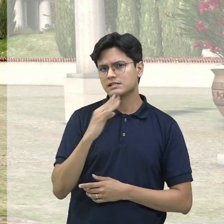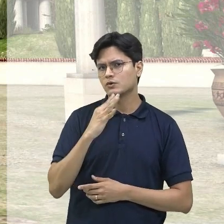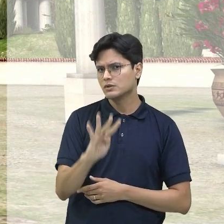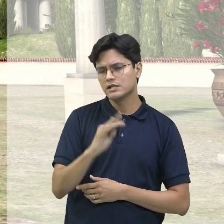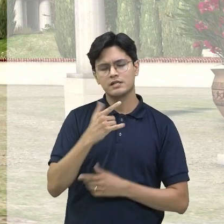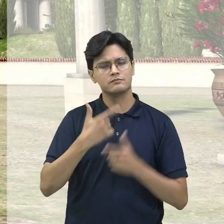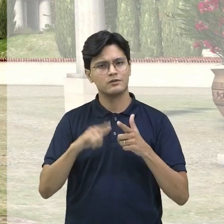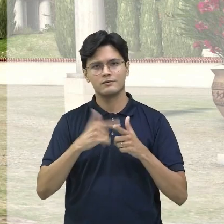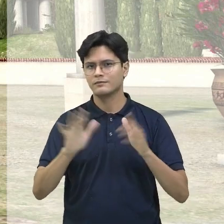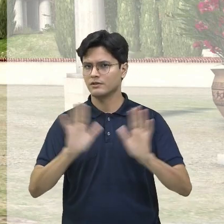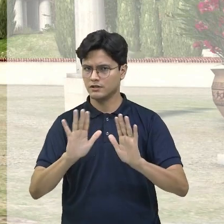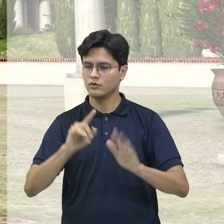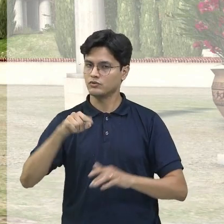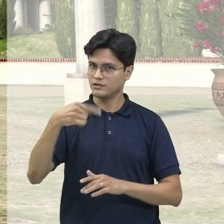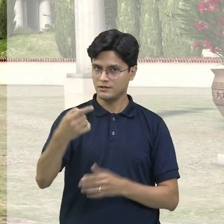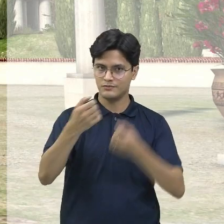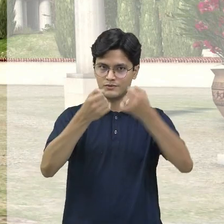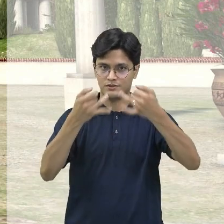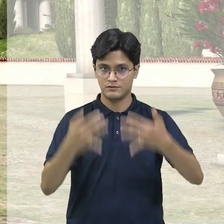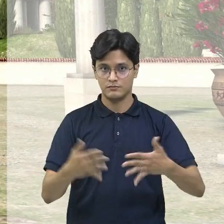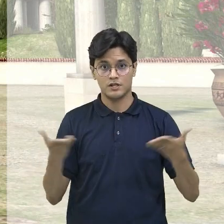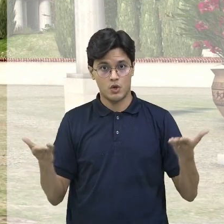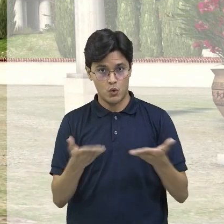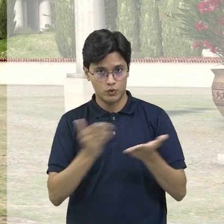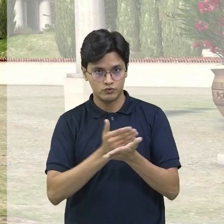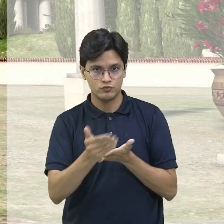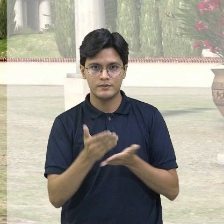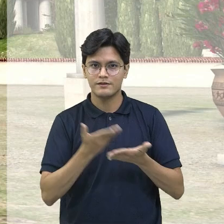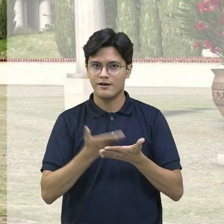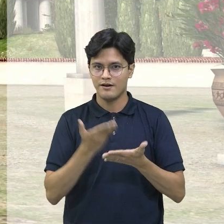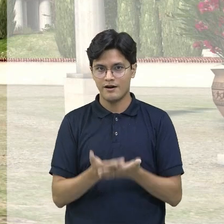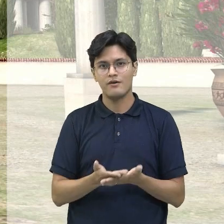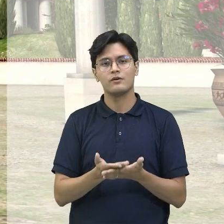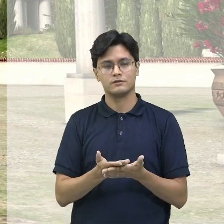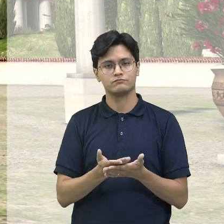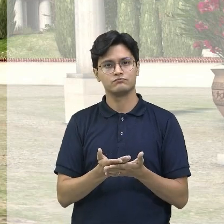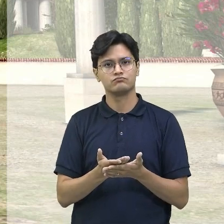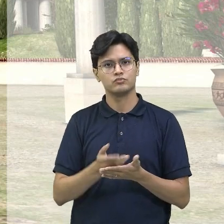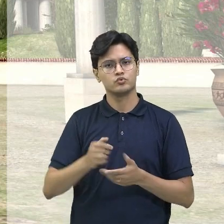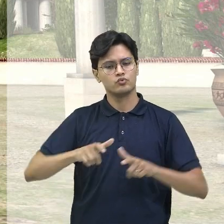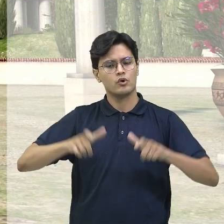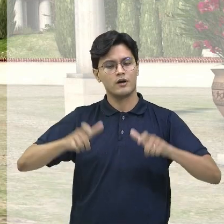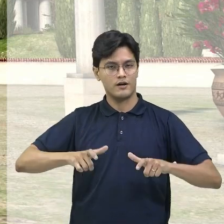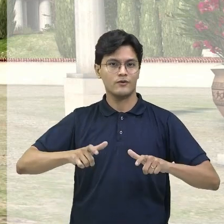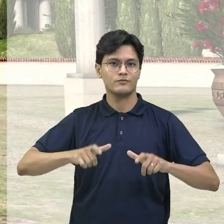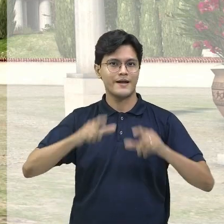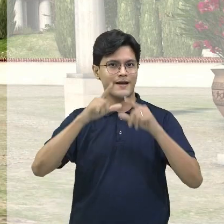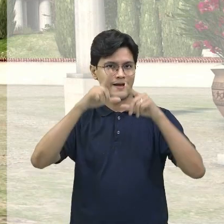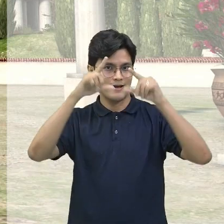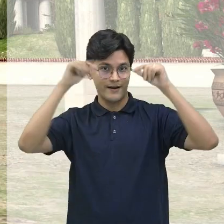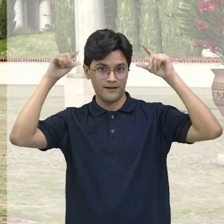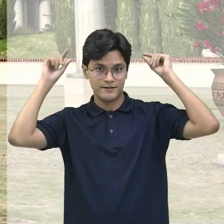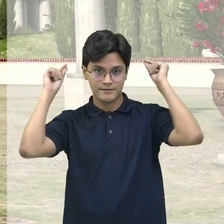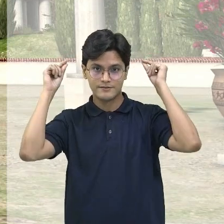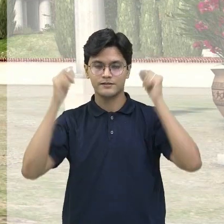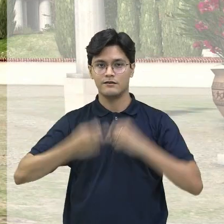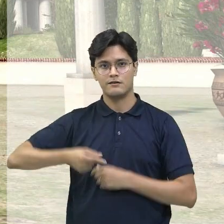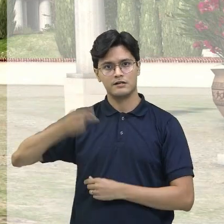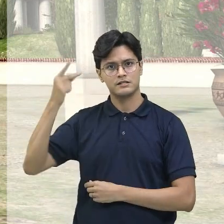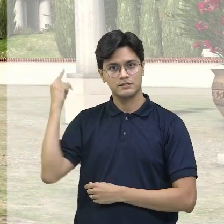inicia a nossa aula da Grécia Antiga. É isso mesmo. Se vocês forem ver aí